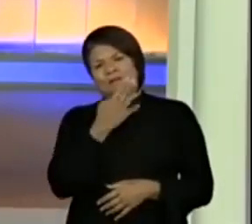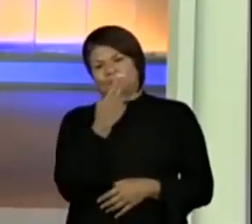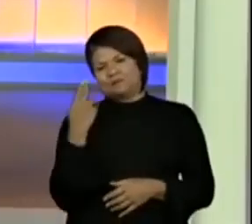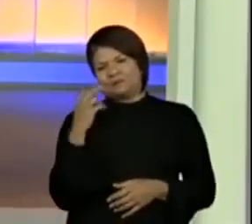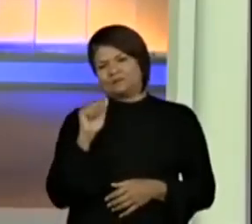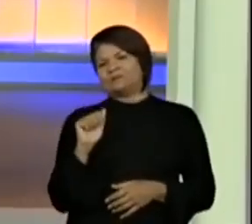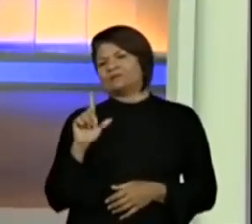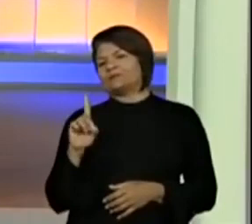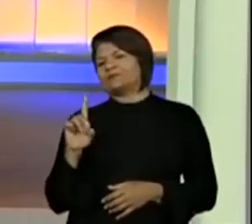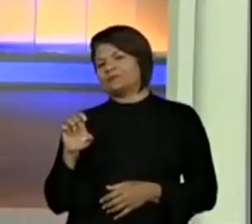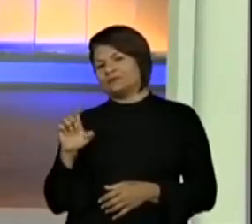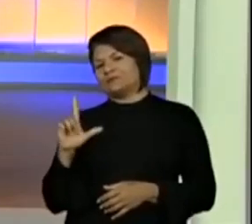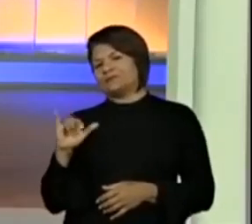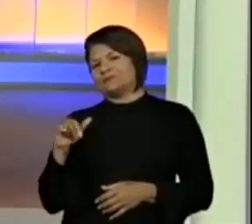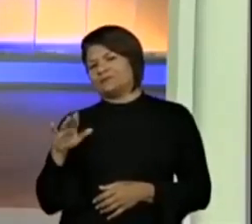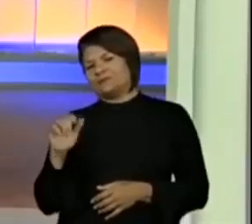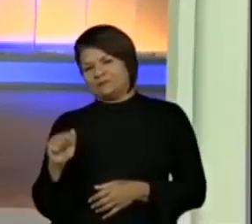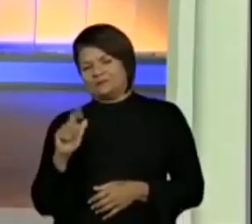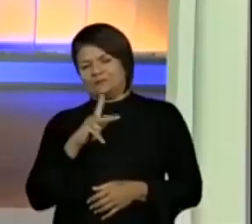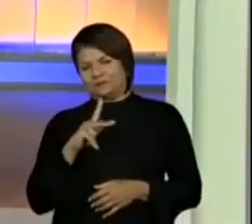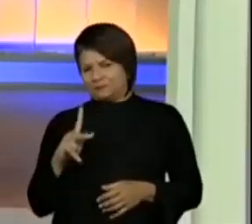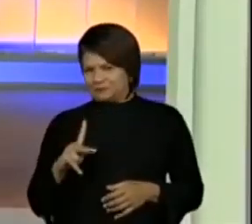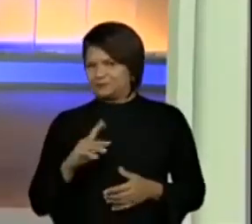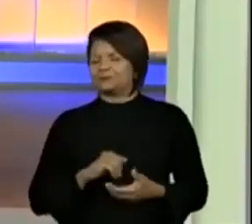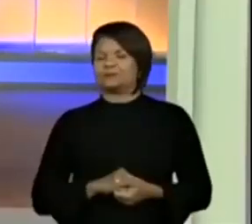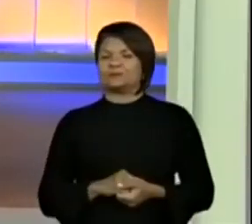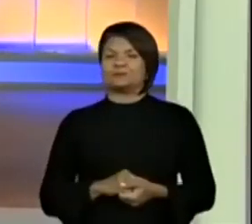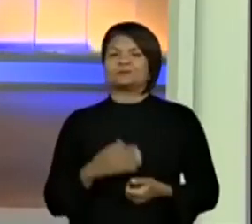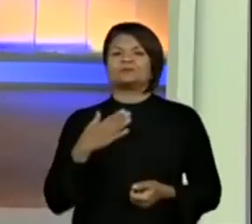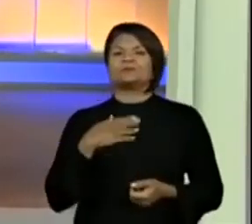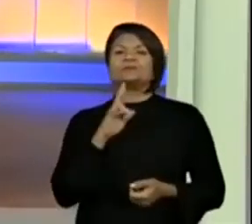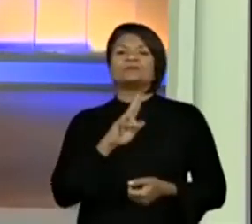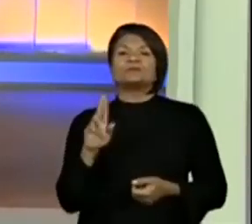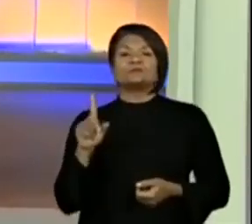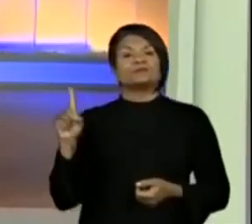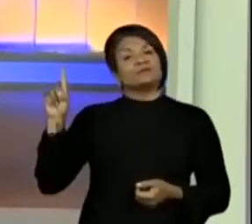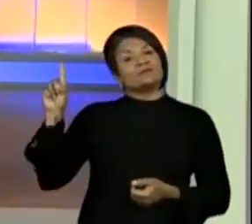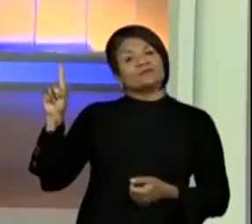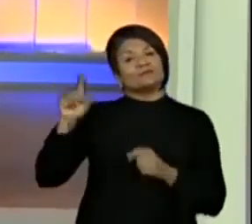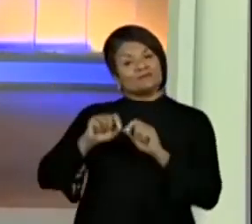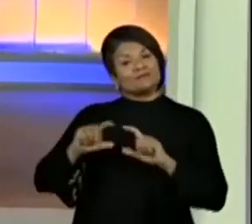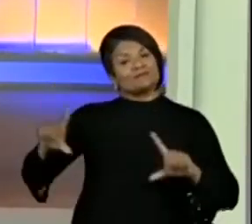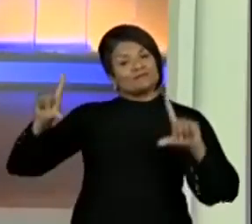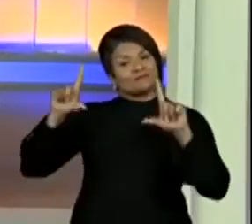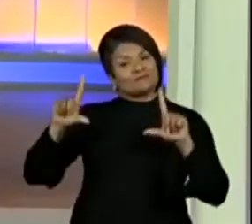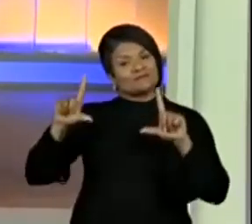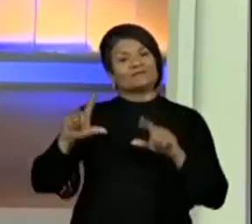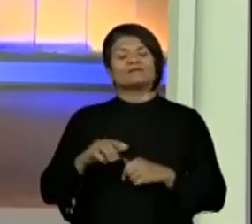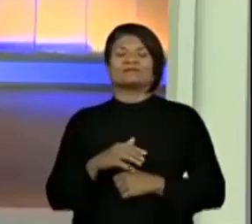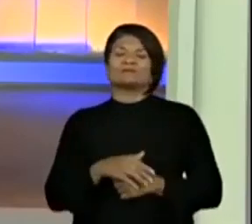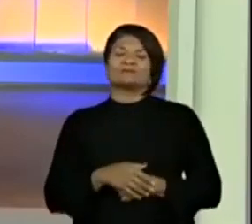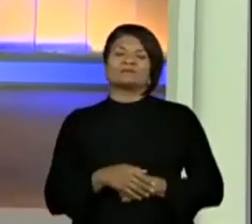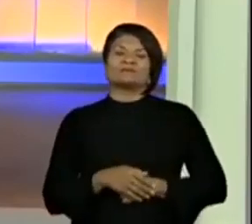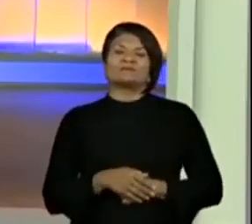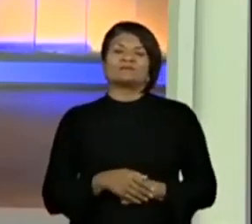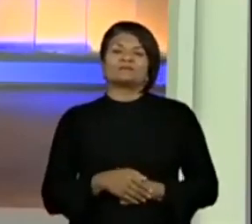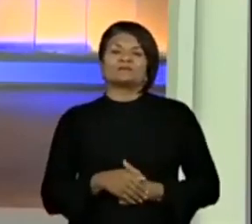nome é Adelina, professora Adelina. Colocar meu nome aqui na tela para vocês terem uma familiaridade melhor com